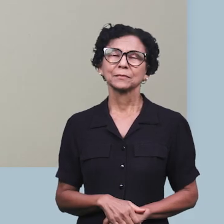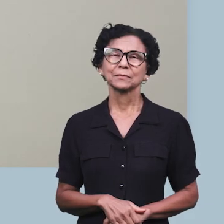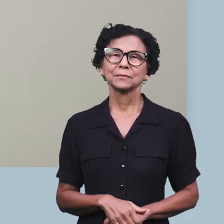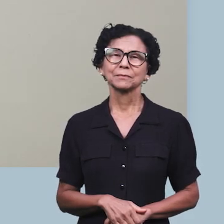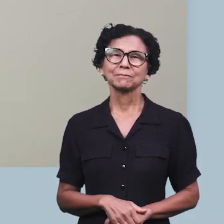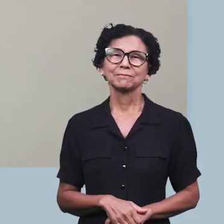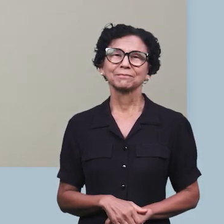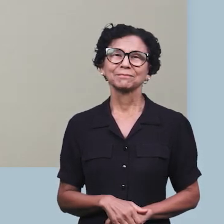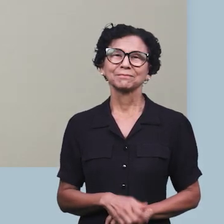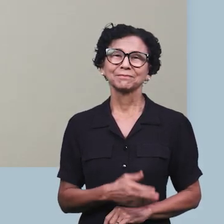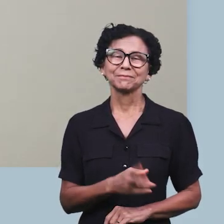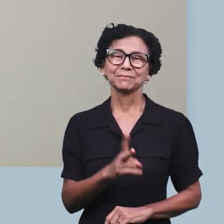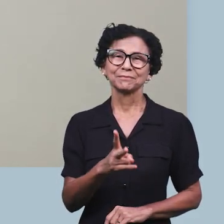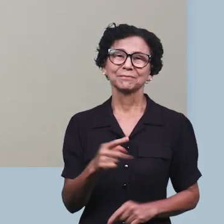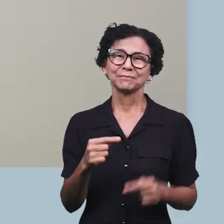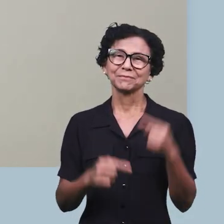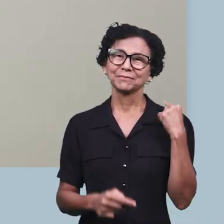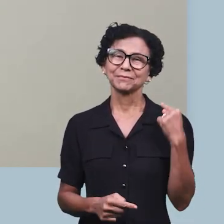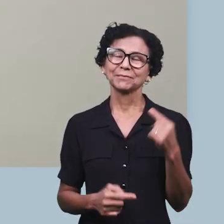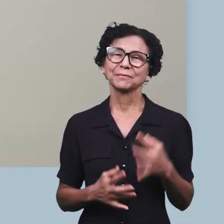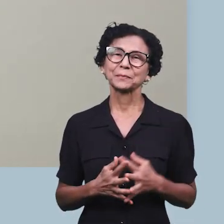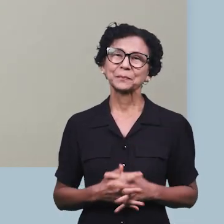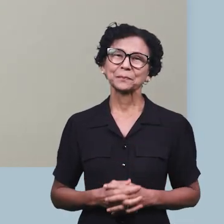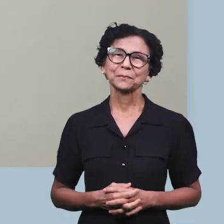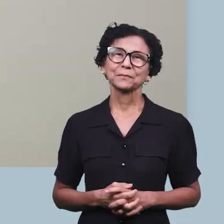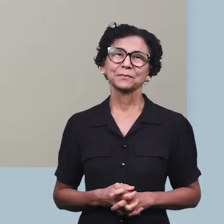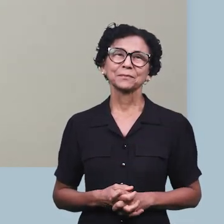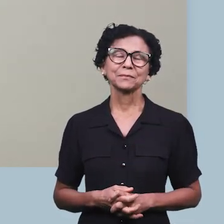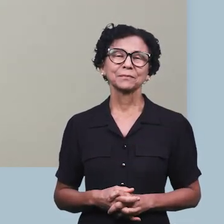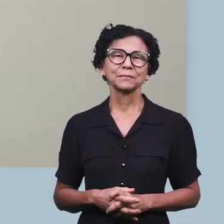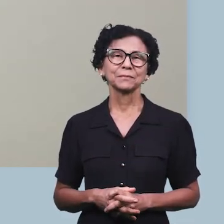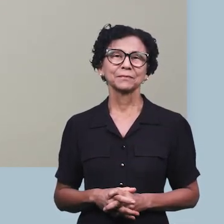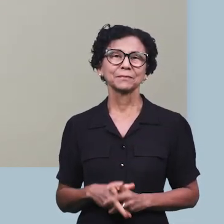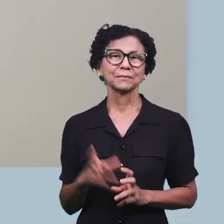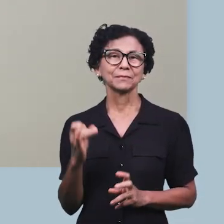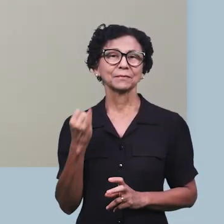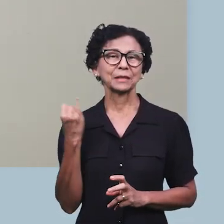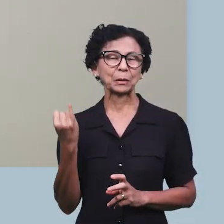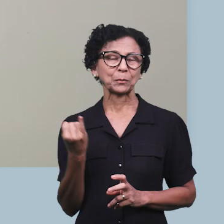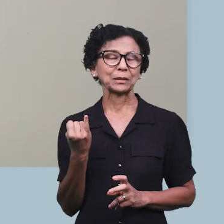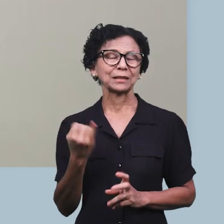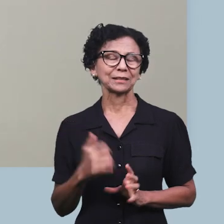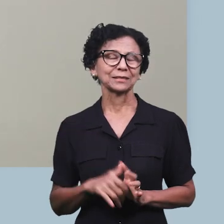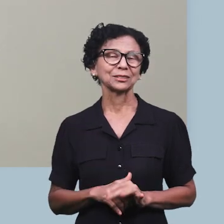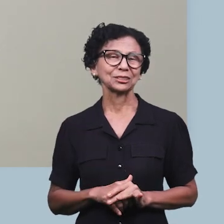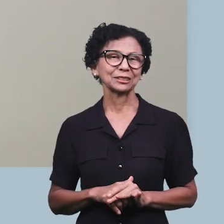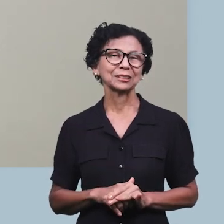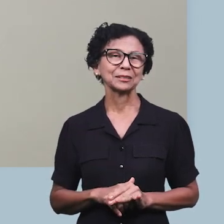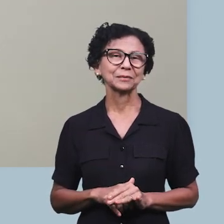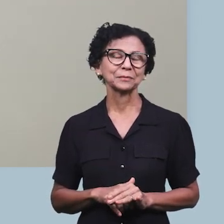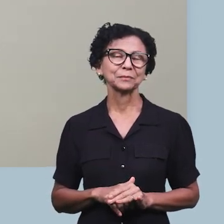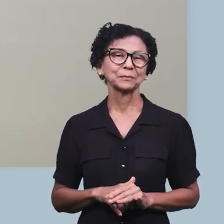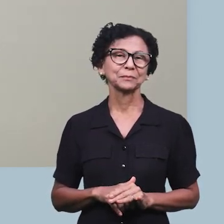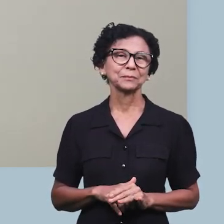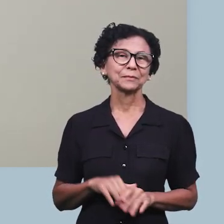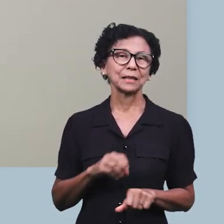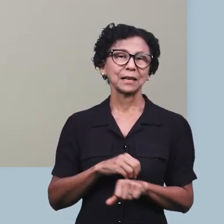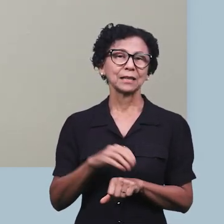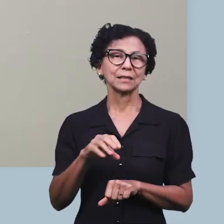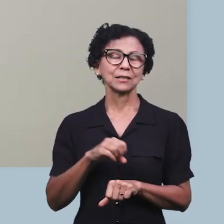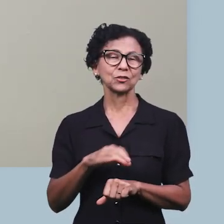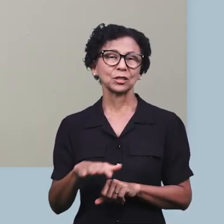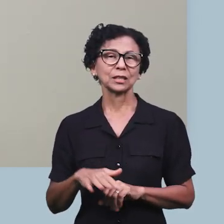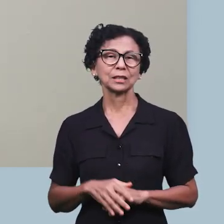verdade? São crianças e elas estão sempre nos desafiando. Mas é importante falar que em